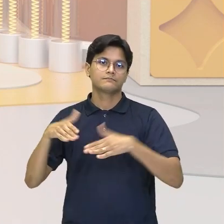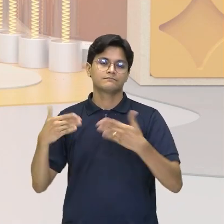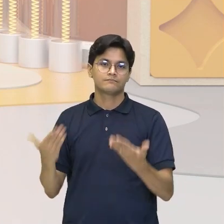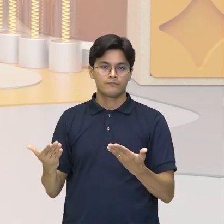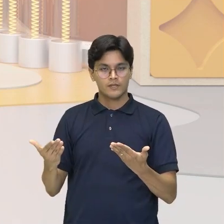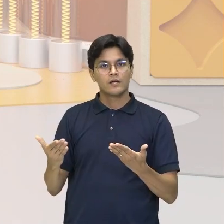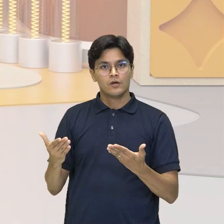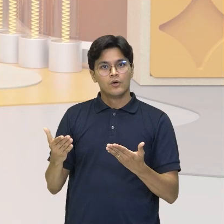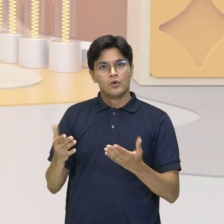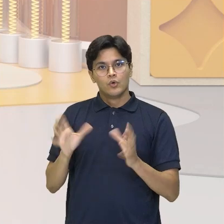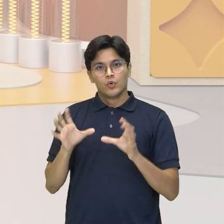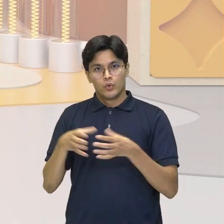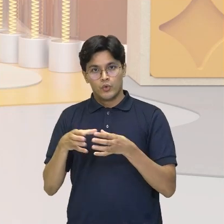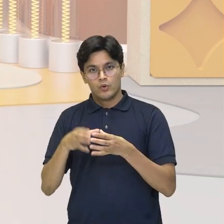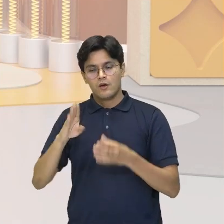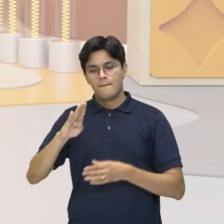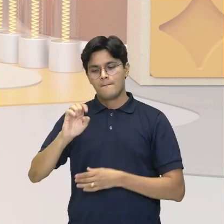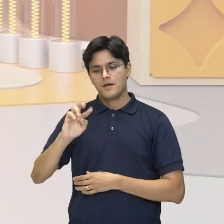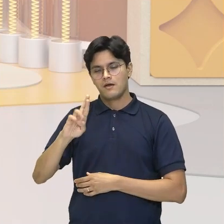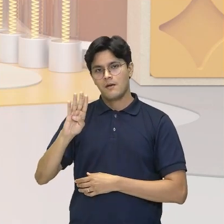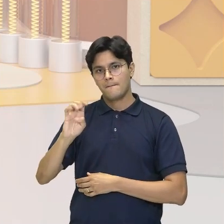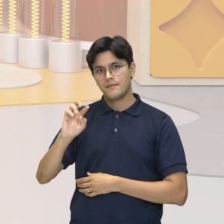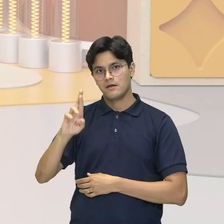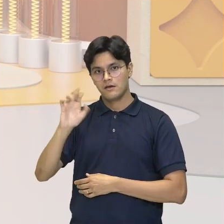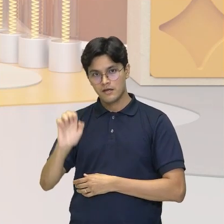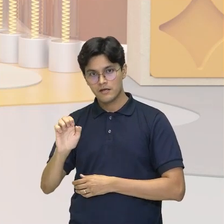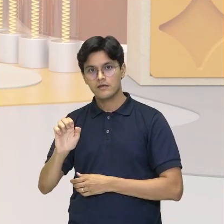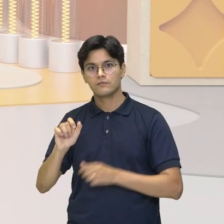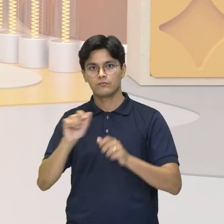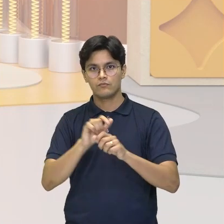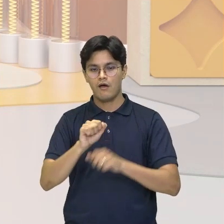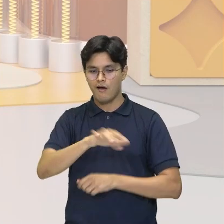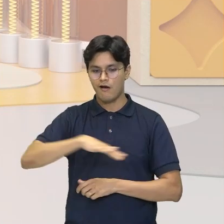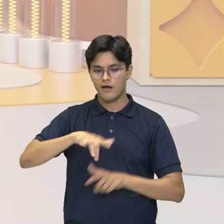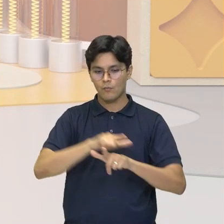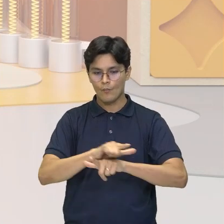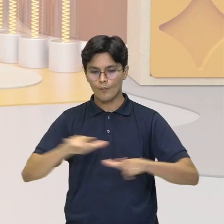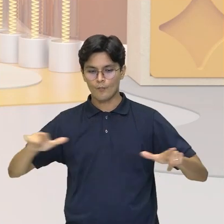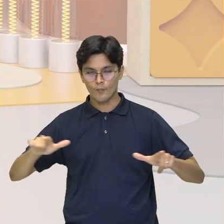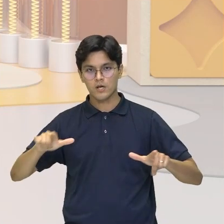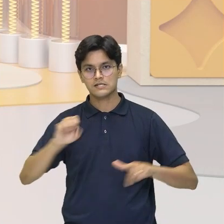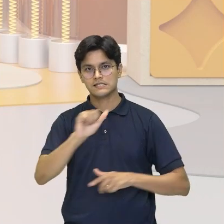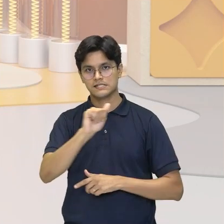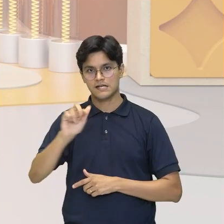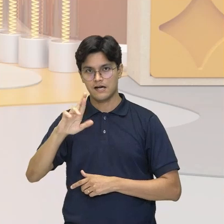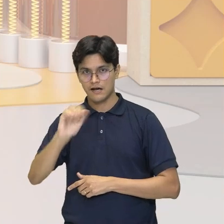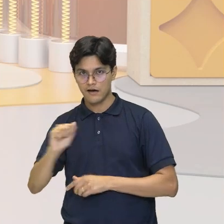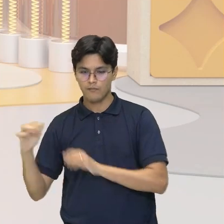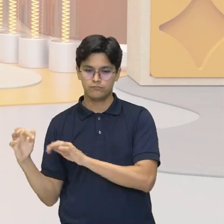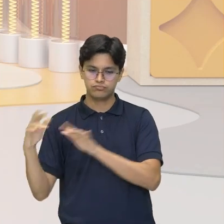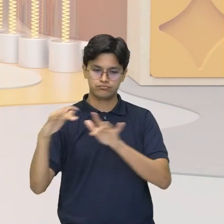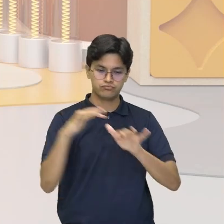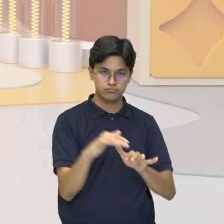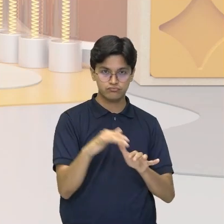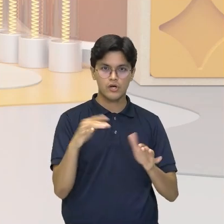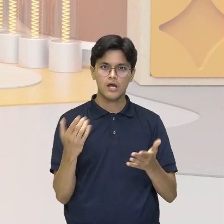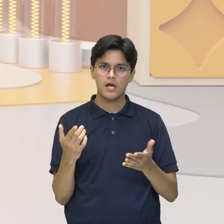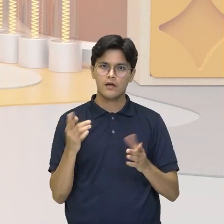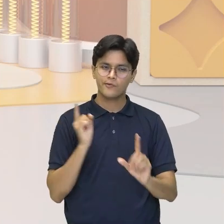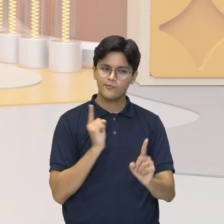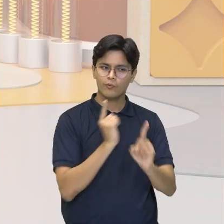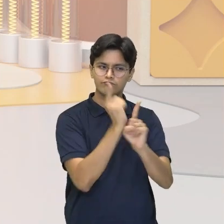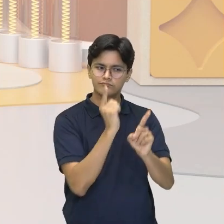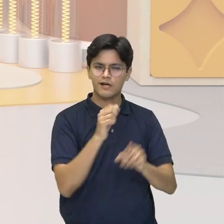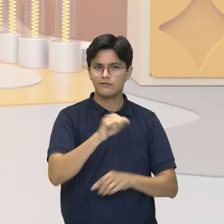econômicas, atravessando o deserto do Saara, como vocês puderam ver aqui na imagem, e alcançaram várias terras